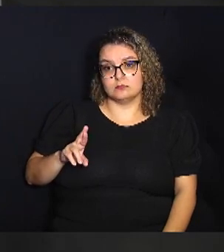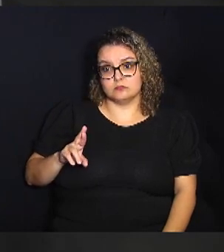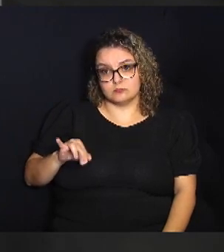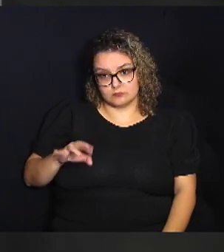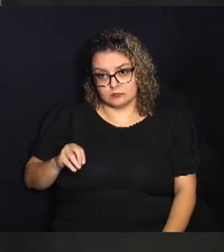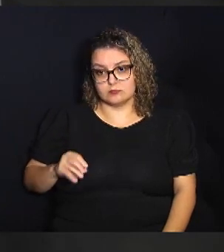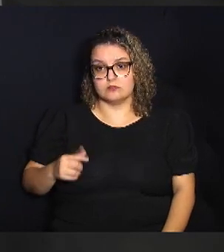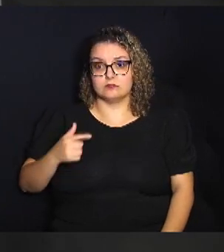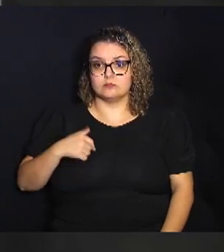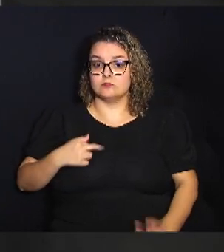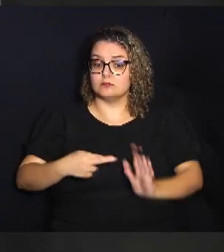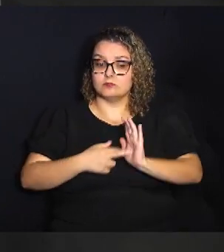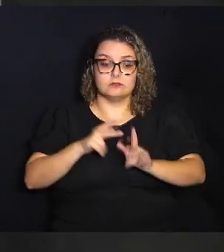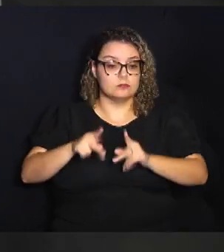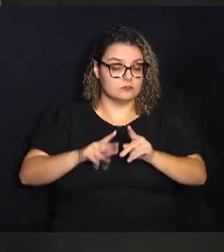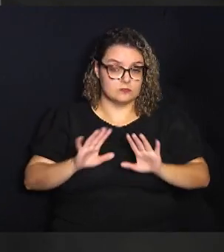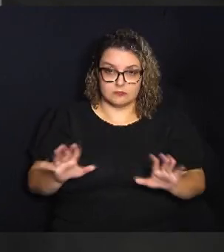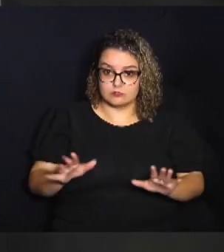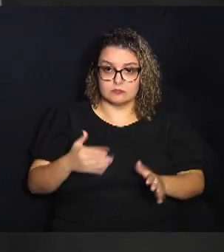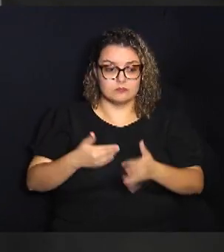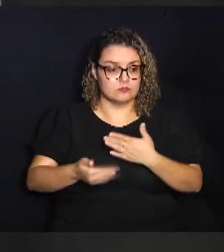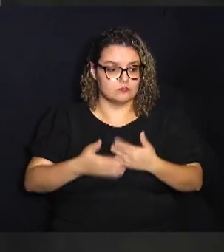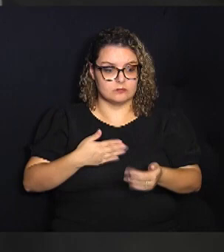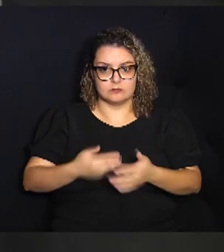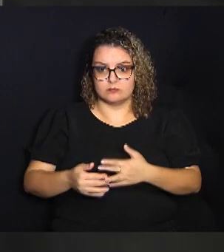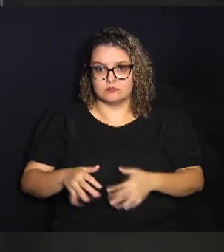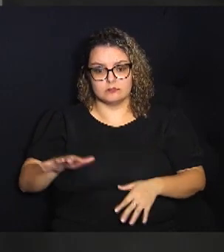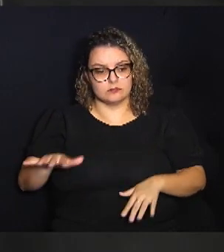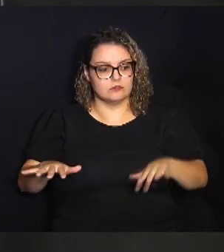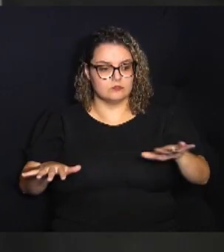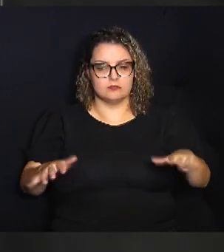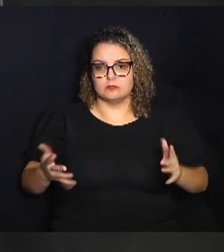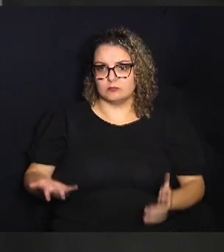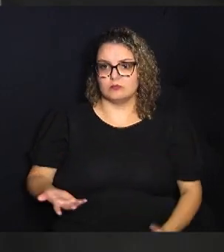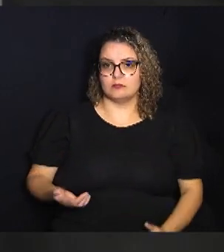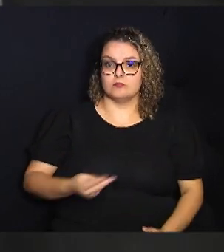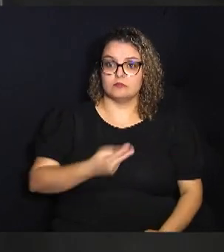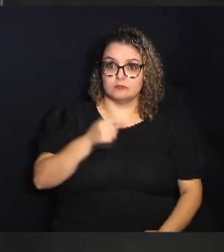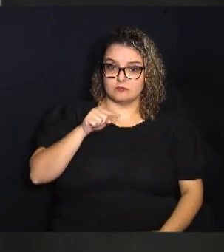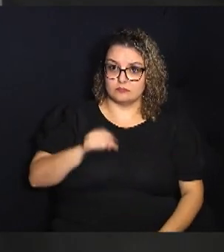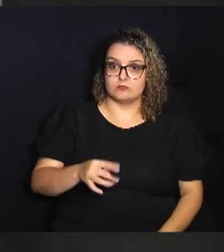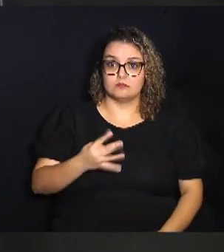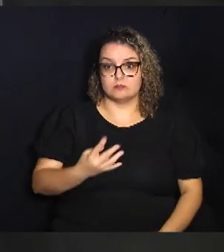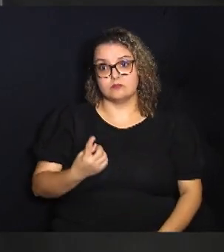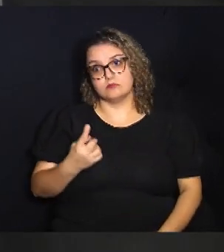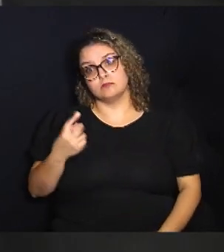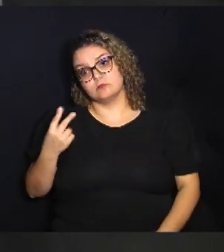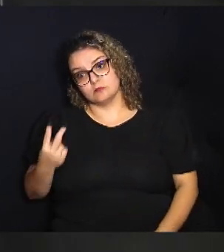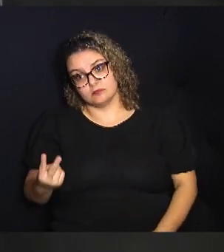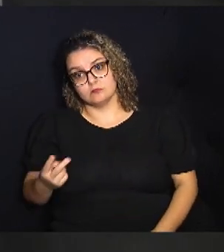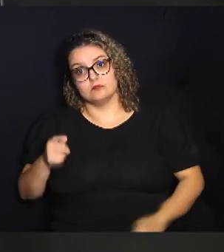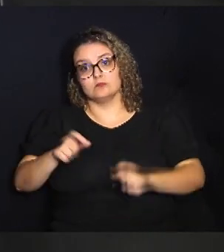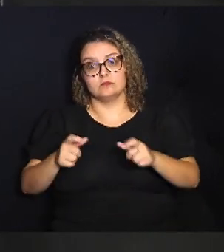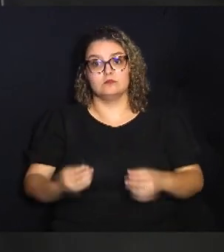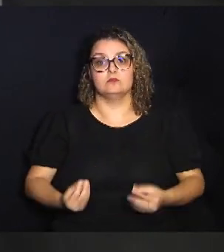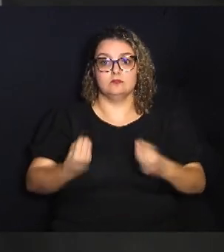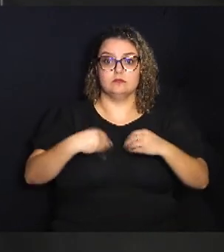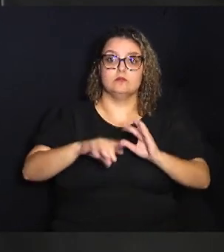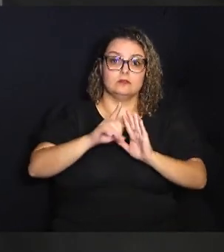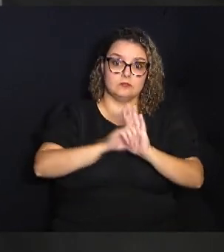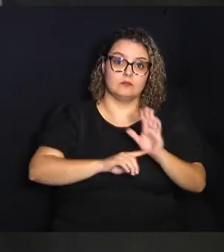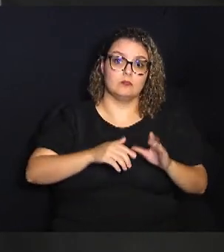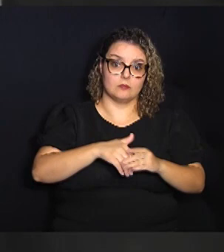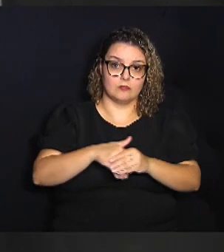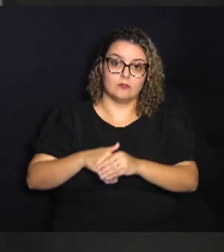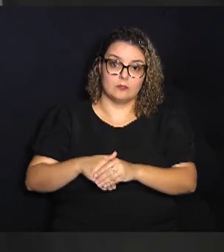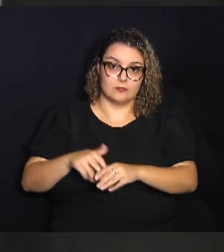população. Eu tenho uma procuração de 2.412 pessoas que me deram o direito do voto delas